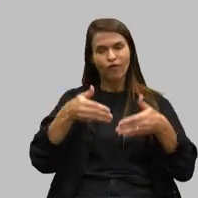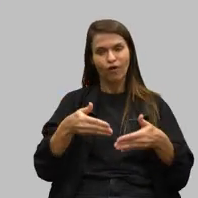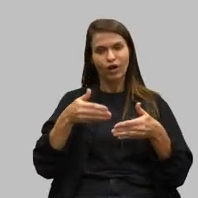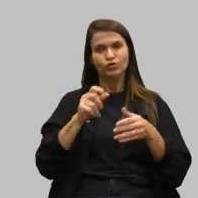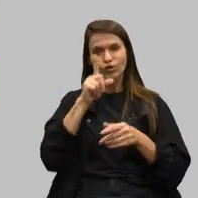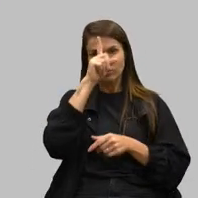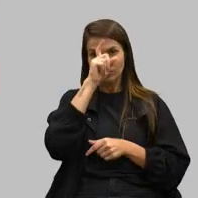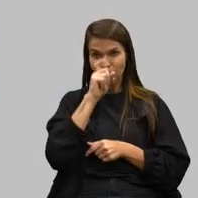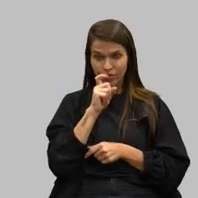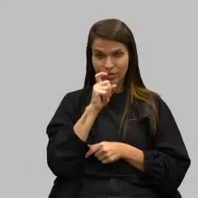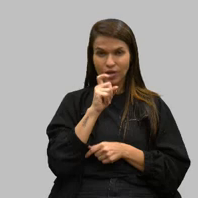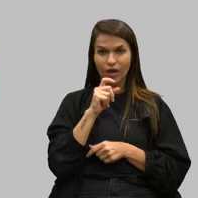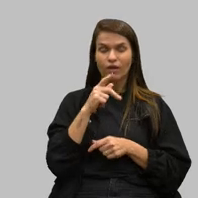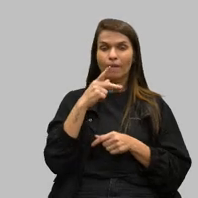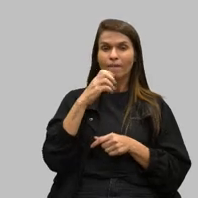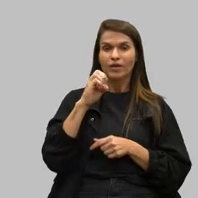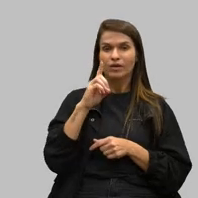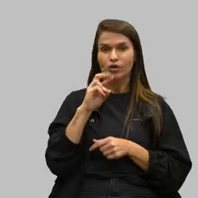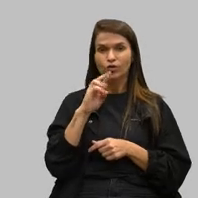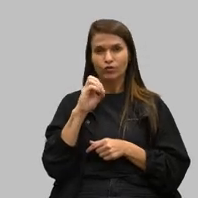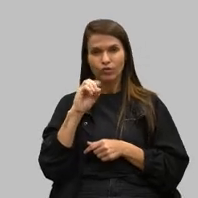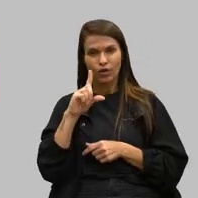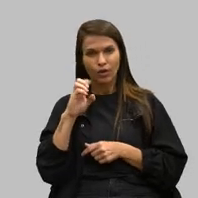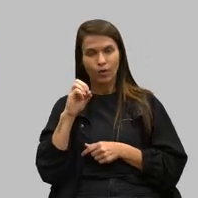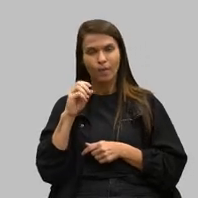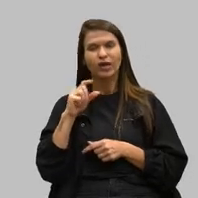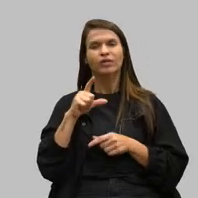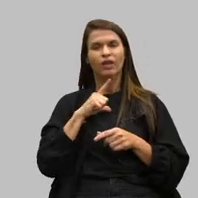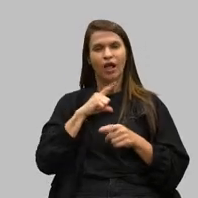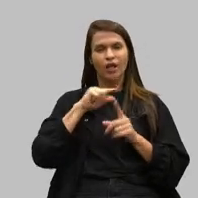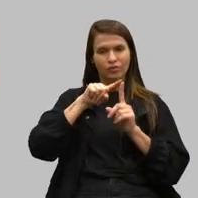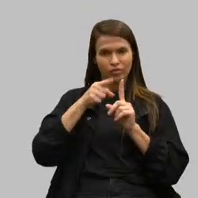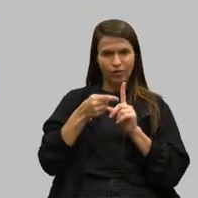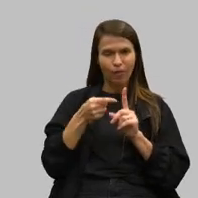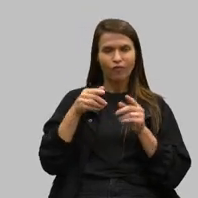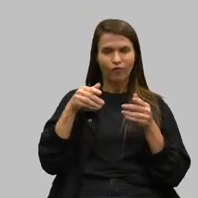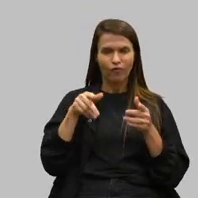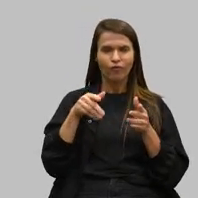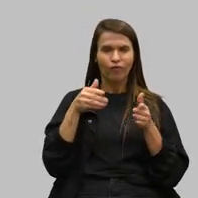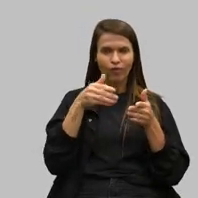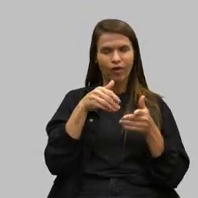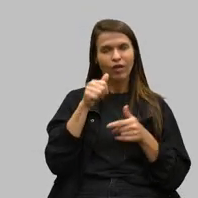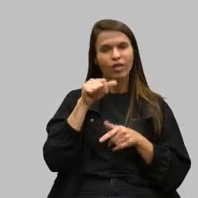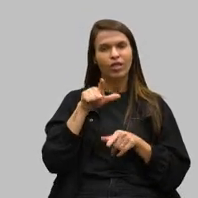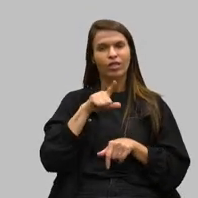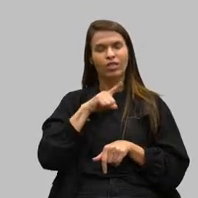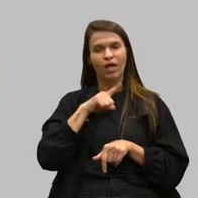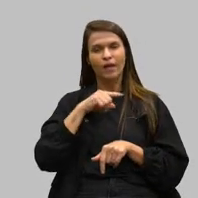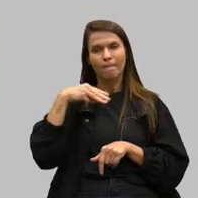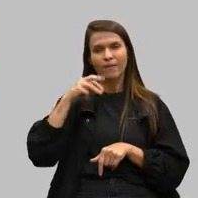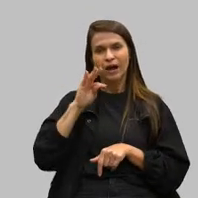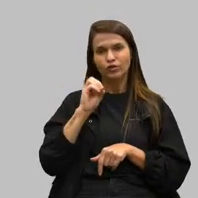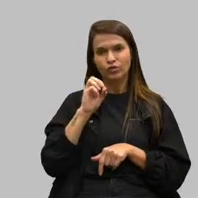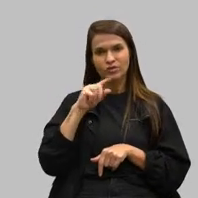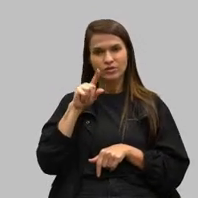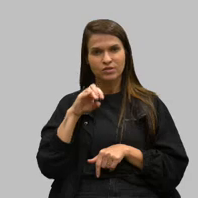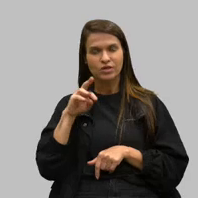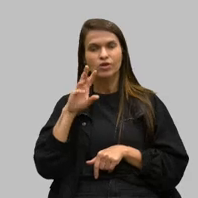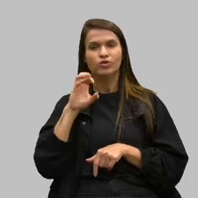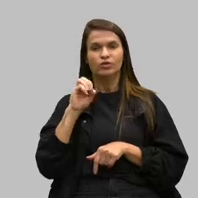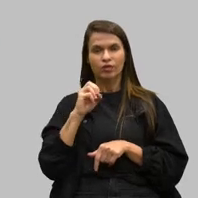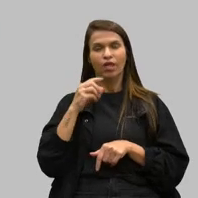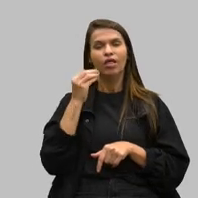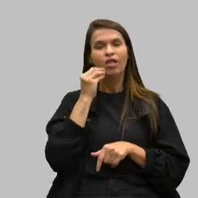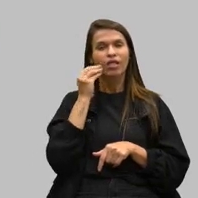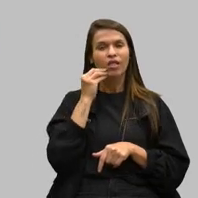hospitais. Pedro Leopoldo, nós temos maternidade, Matuzinhos, nós temos hospital que está aí, tentando sobreviver através do Opera